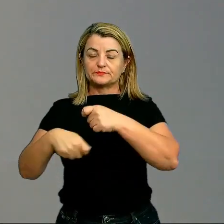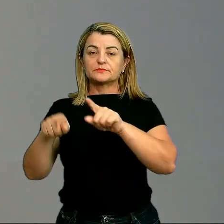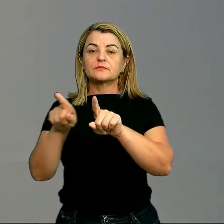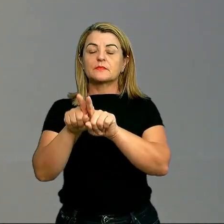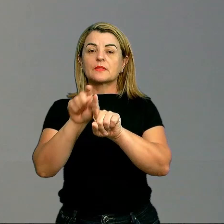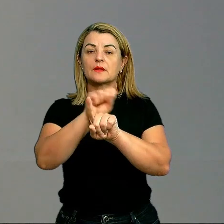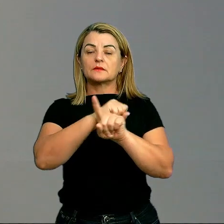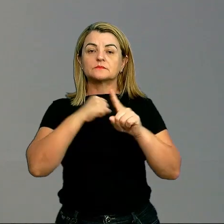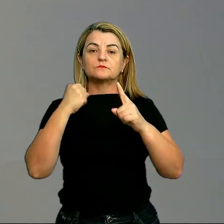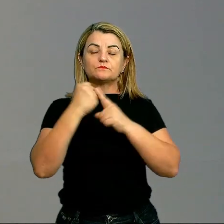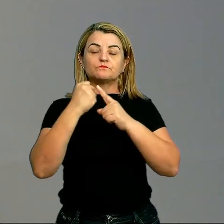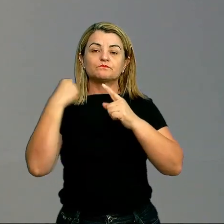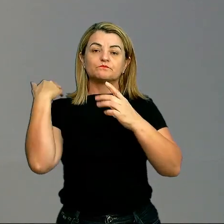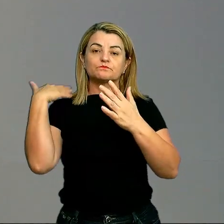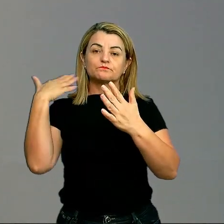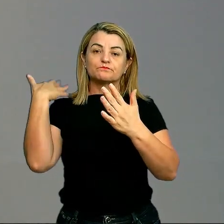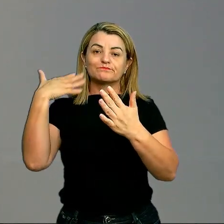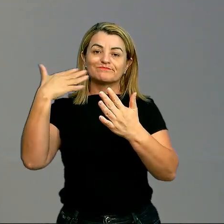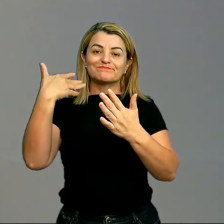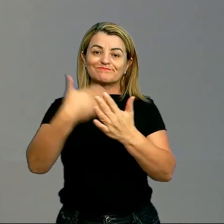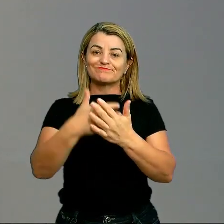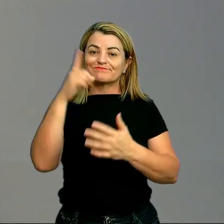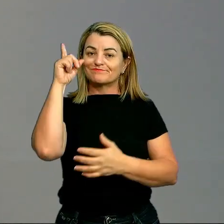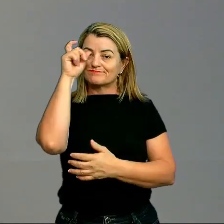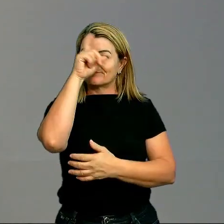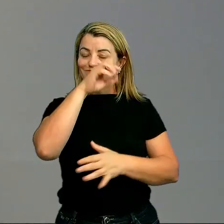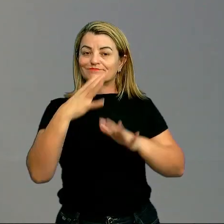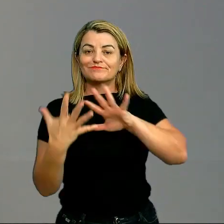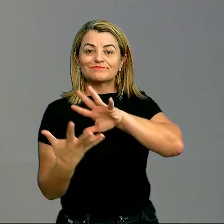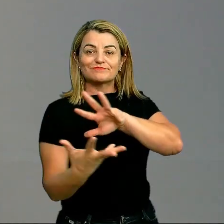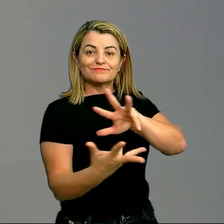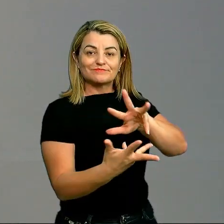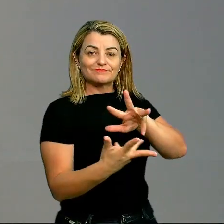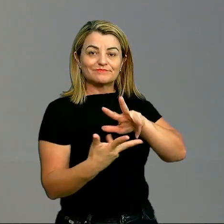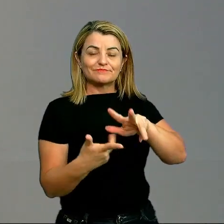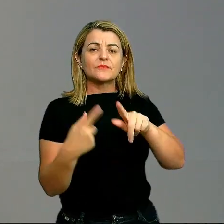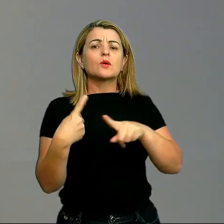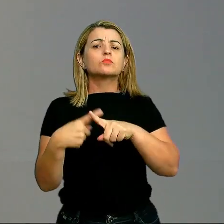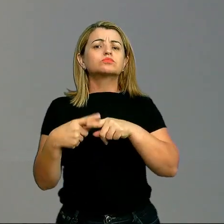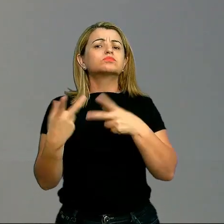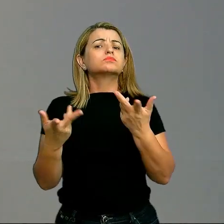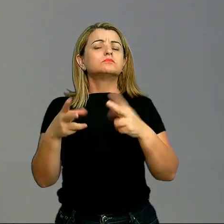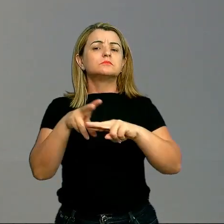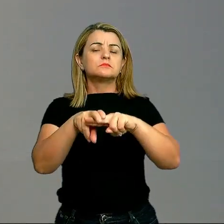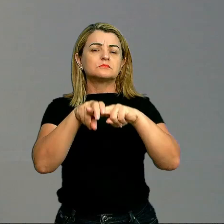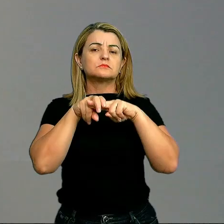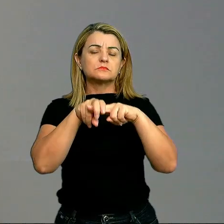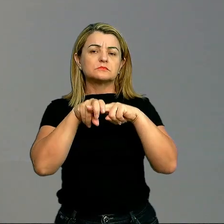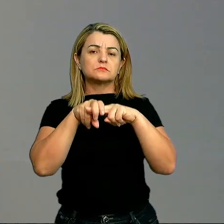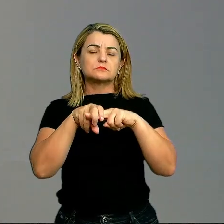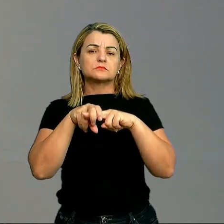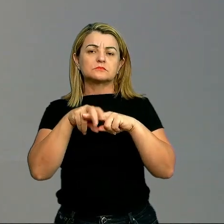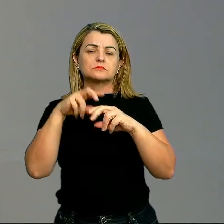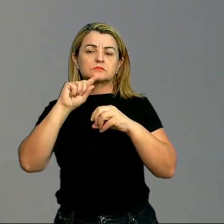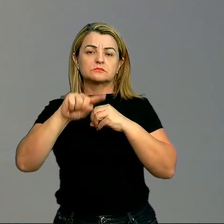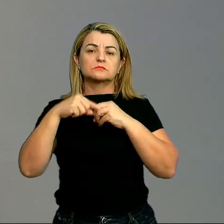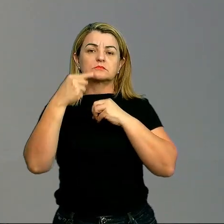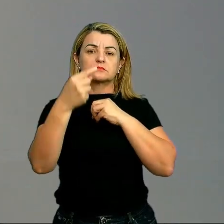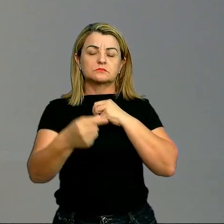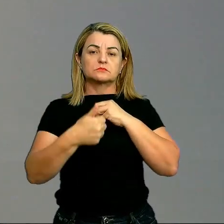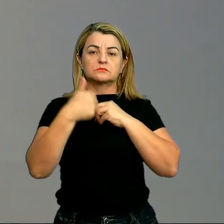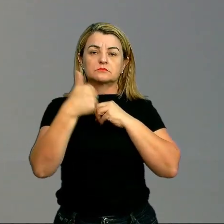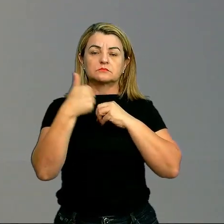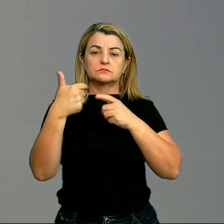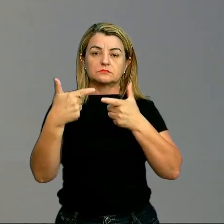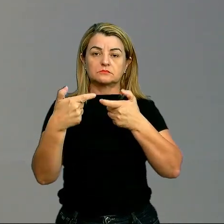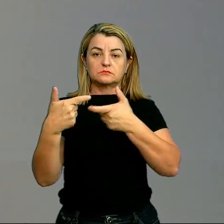que desencadeou uma crise mundial. As causas desse evento são o pós-Primeira Guerra,